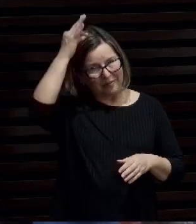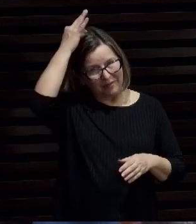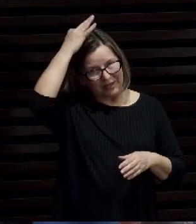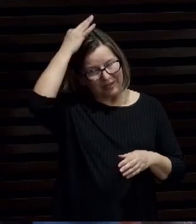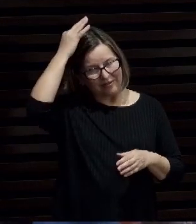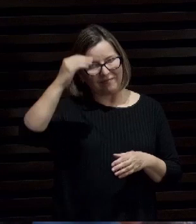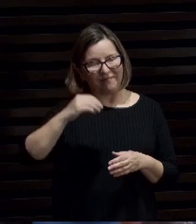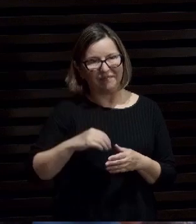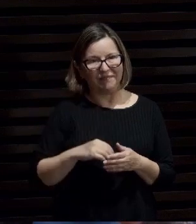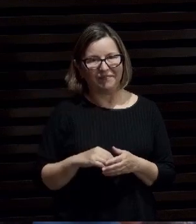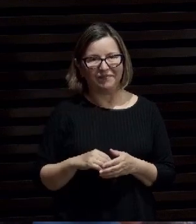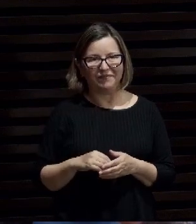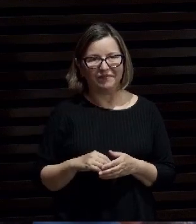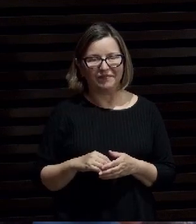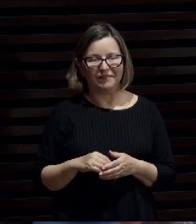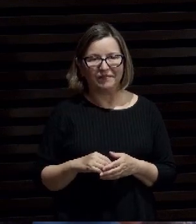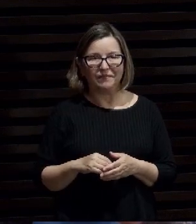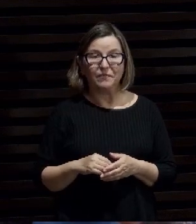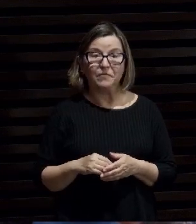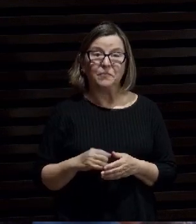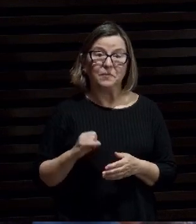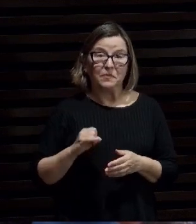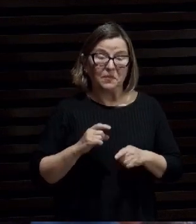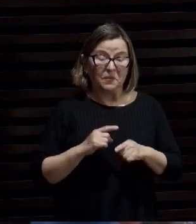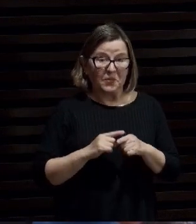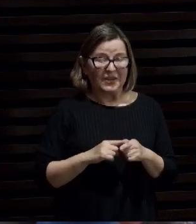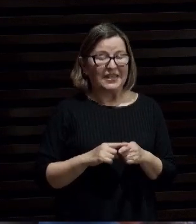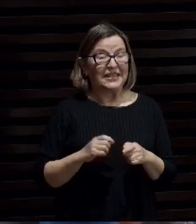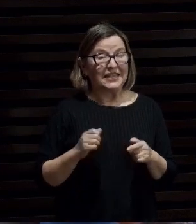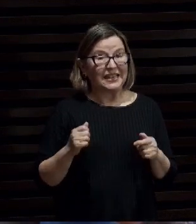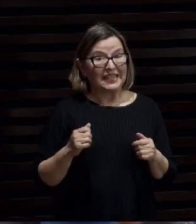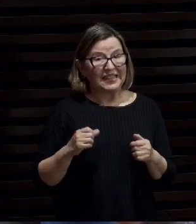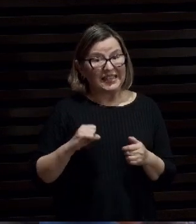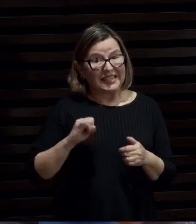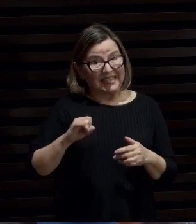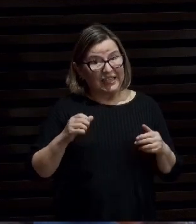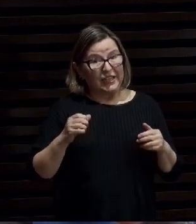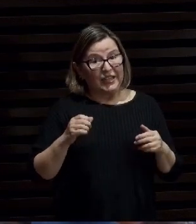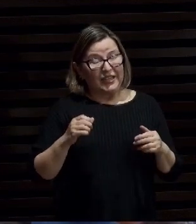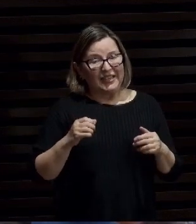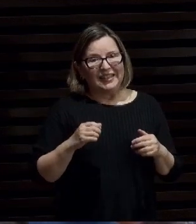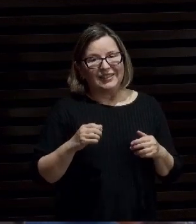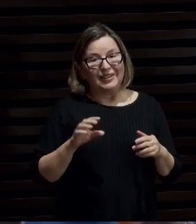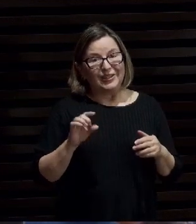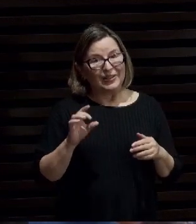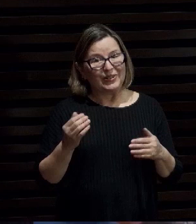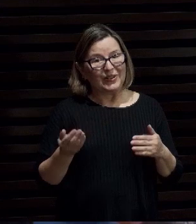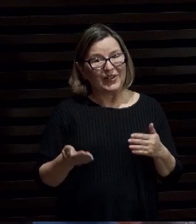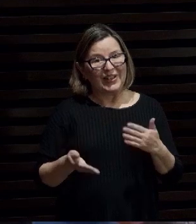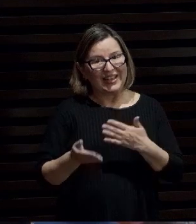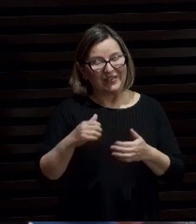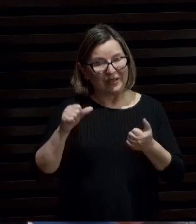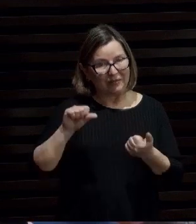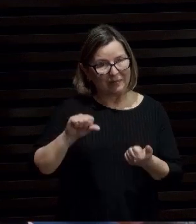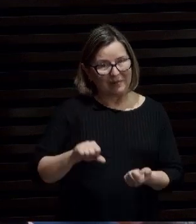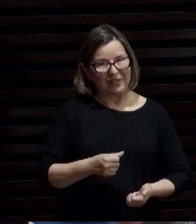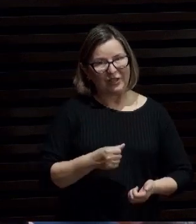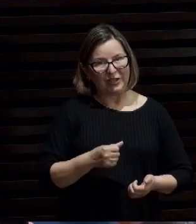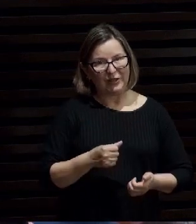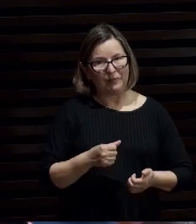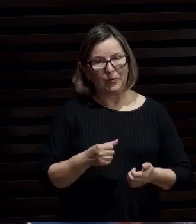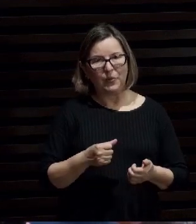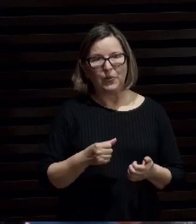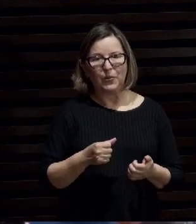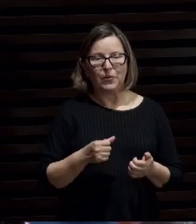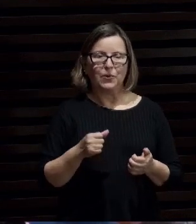não teria ido para o céu. Certo? O que eu creio aqui, meus amados, é que a água é a palavra de Deus.